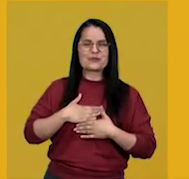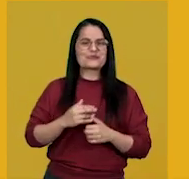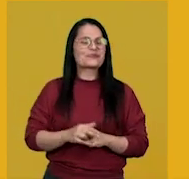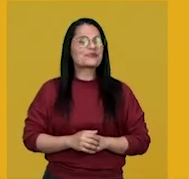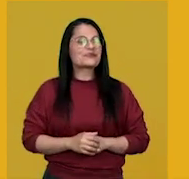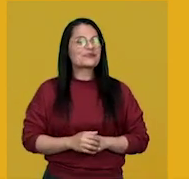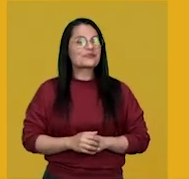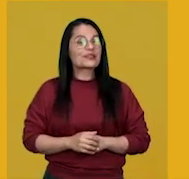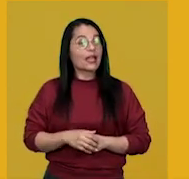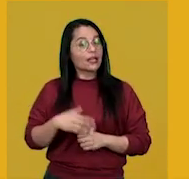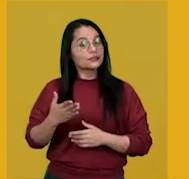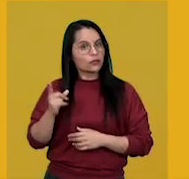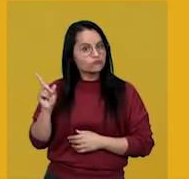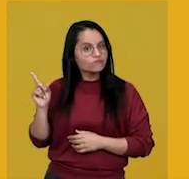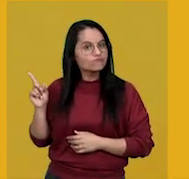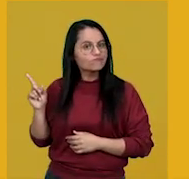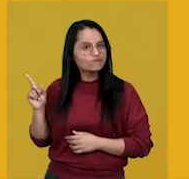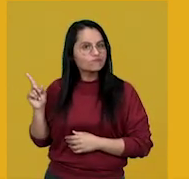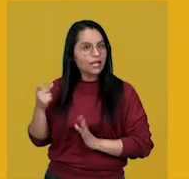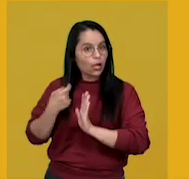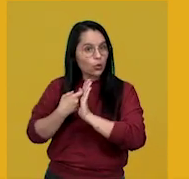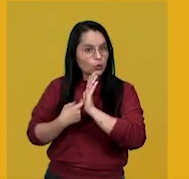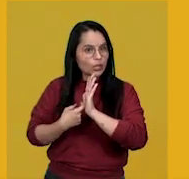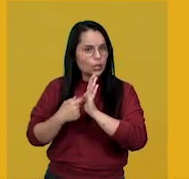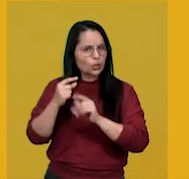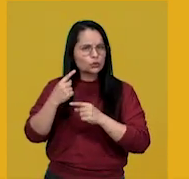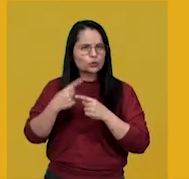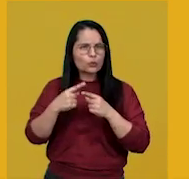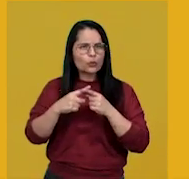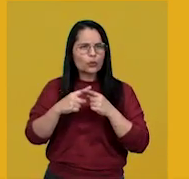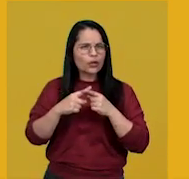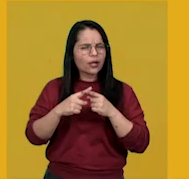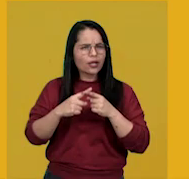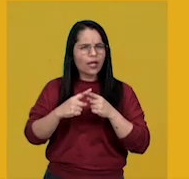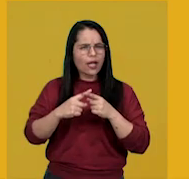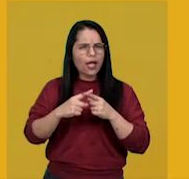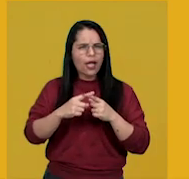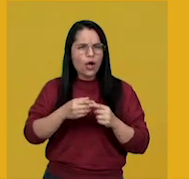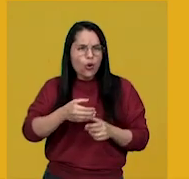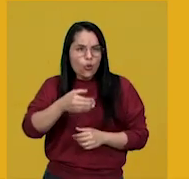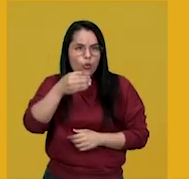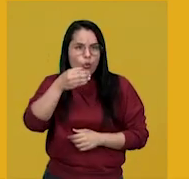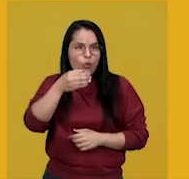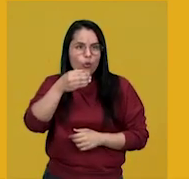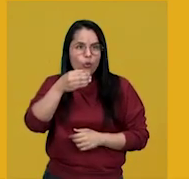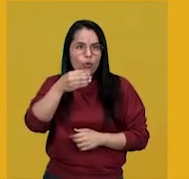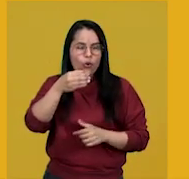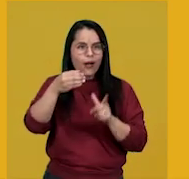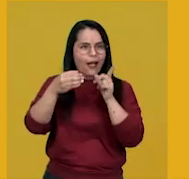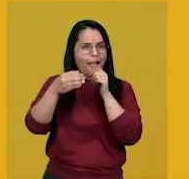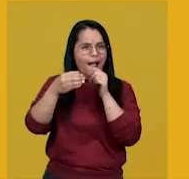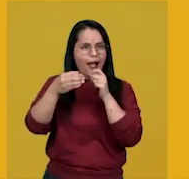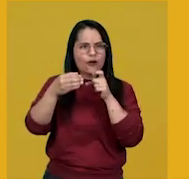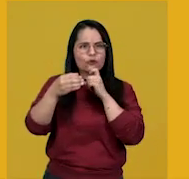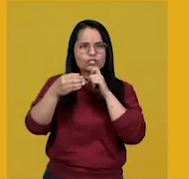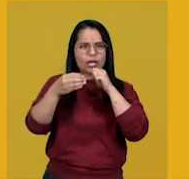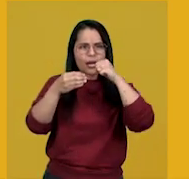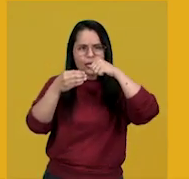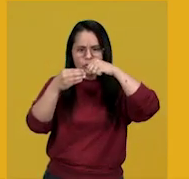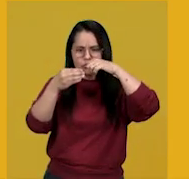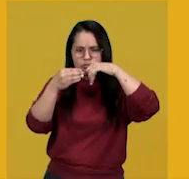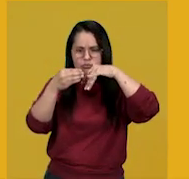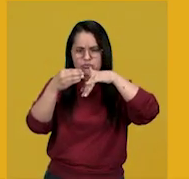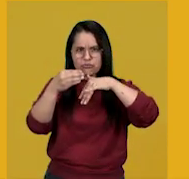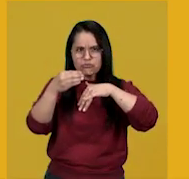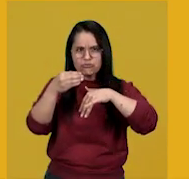E nesta página você tem esse texto. Por que um copo com água gelada transpira? Aí nós vamos